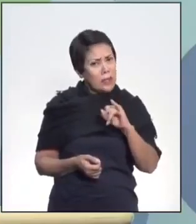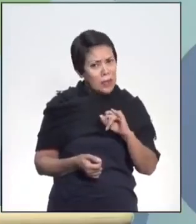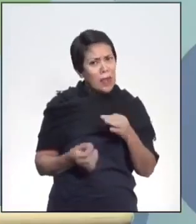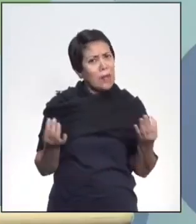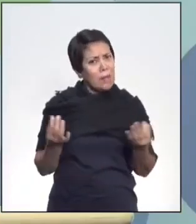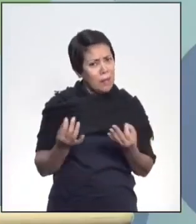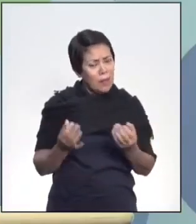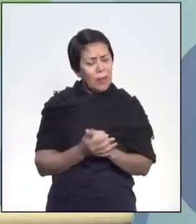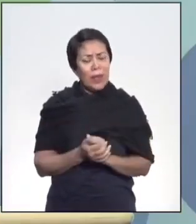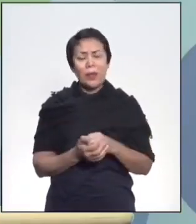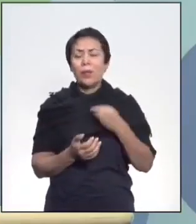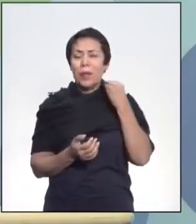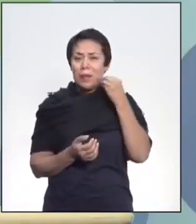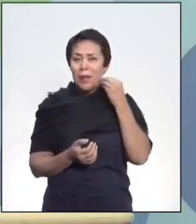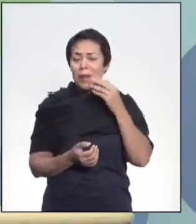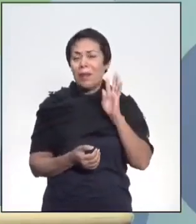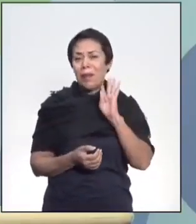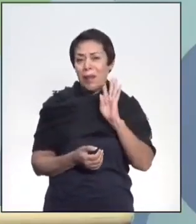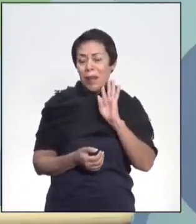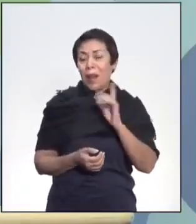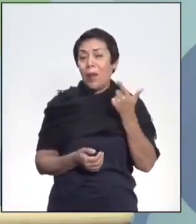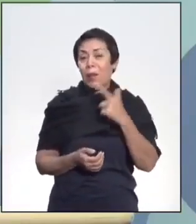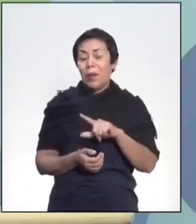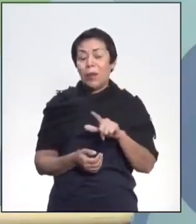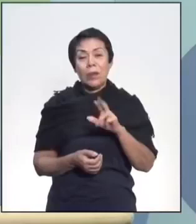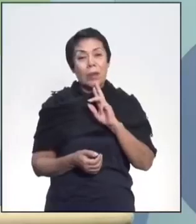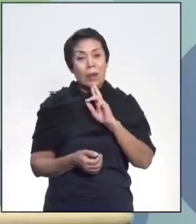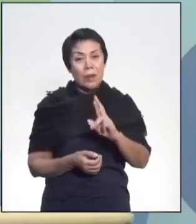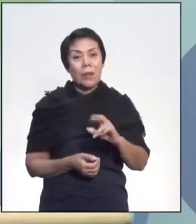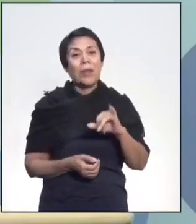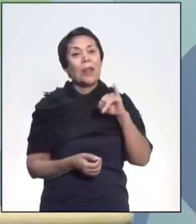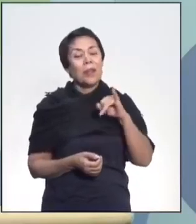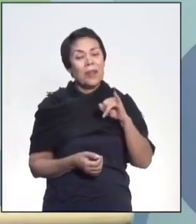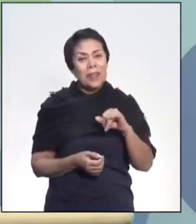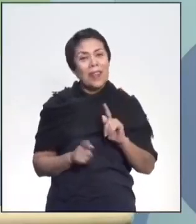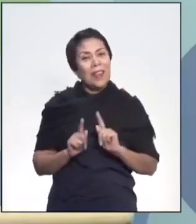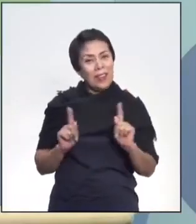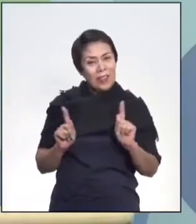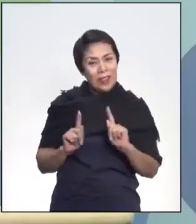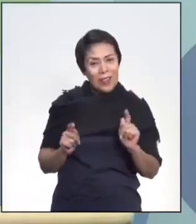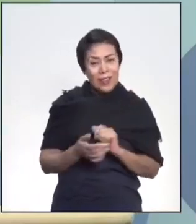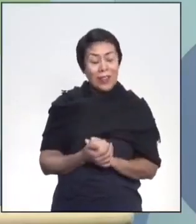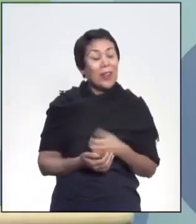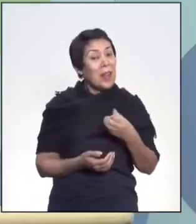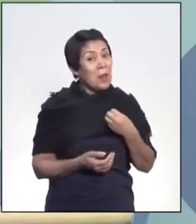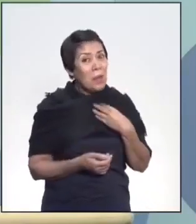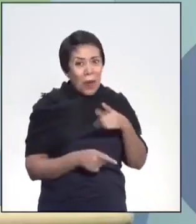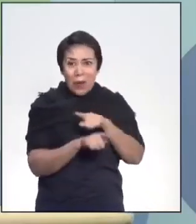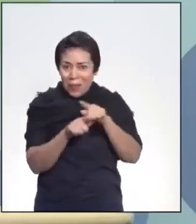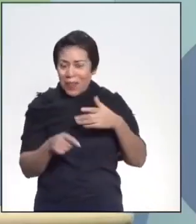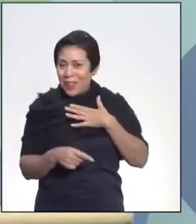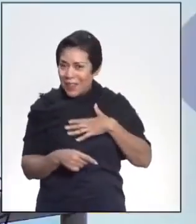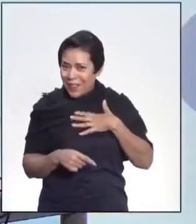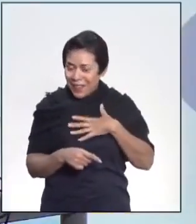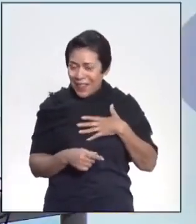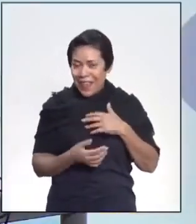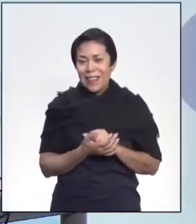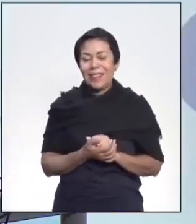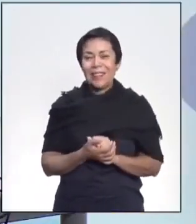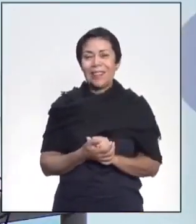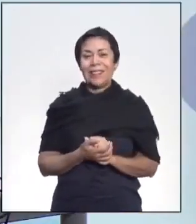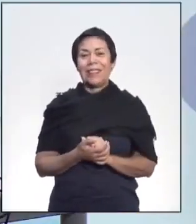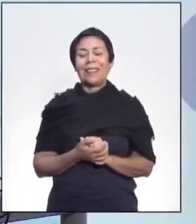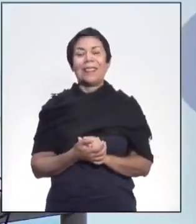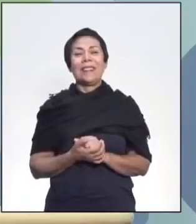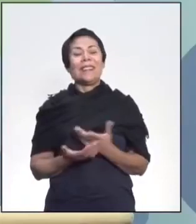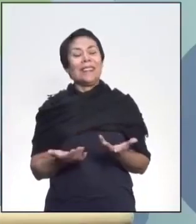muito boa a experiência. O André disse sim, muito divertido. Que bom que você achou divertido. A ideia é essa,